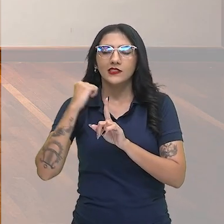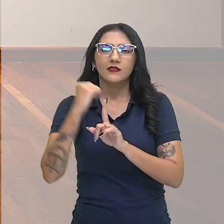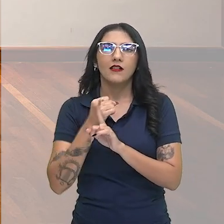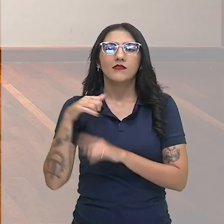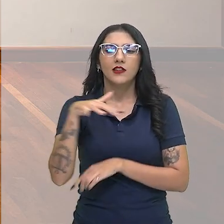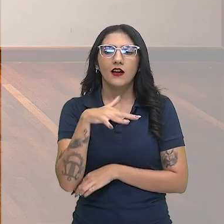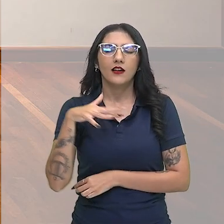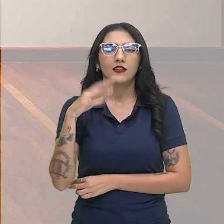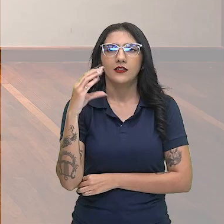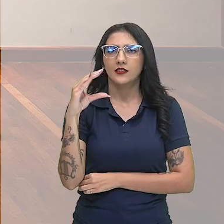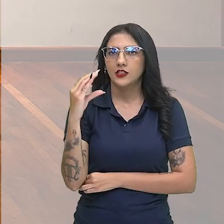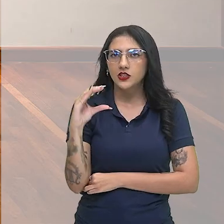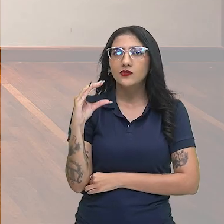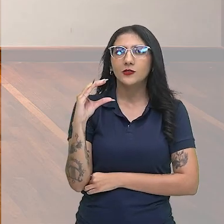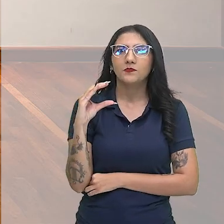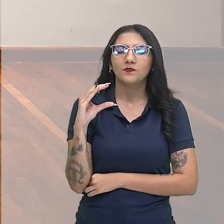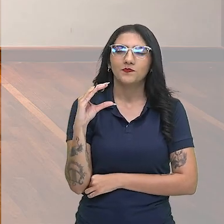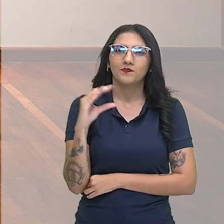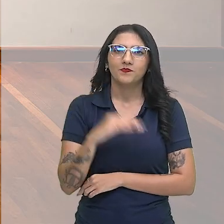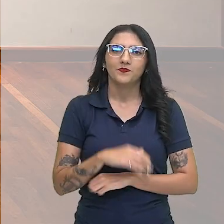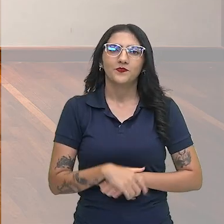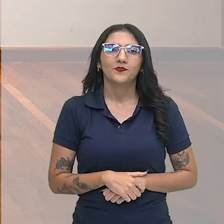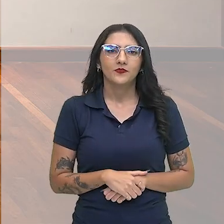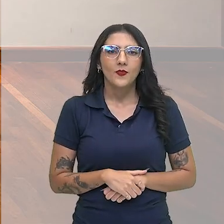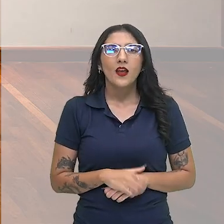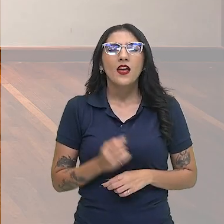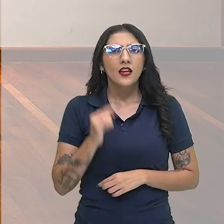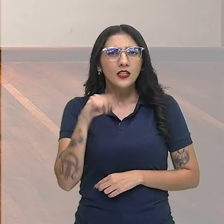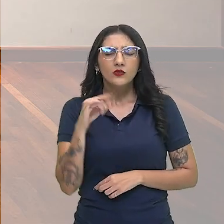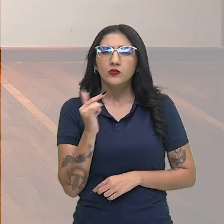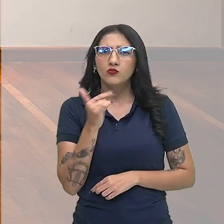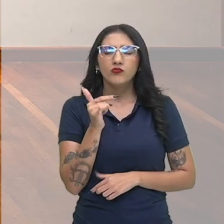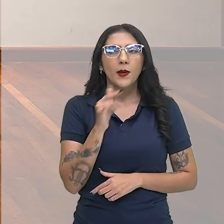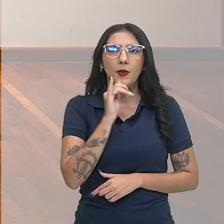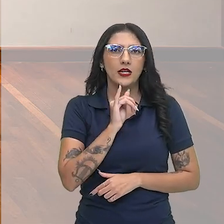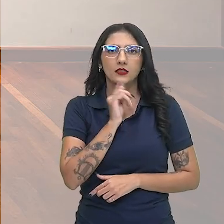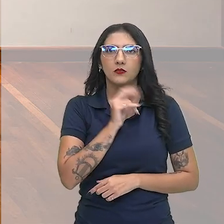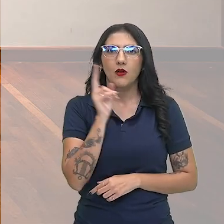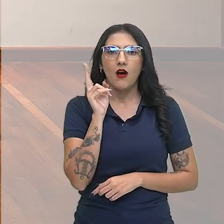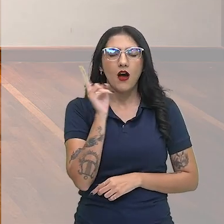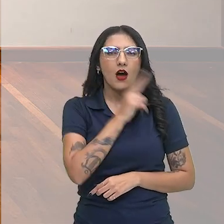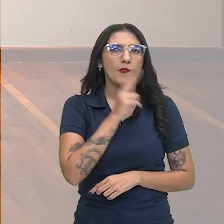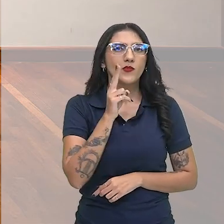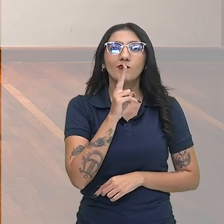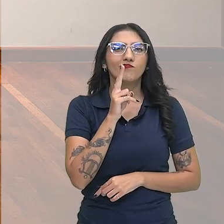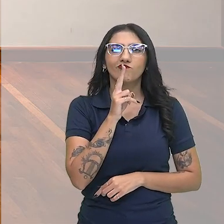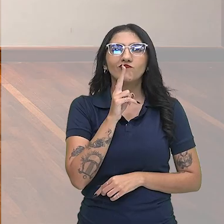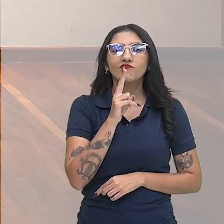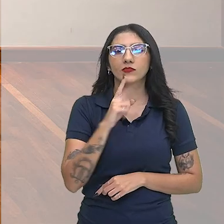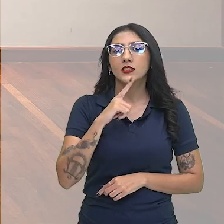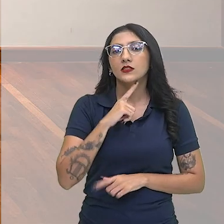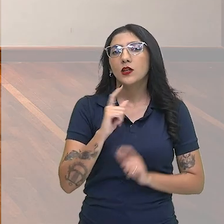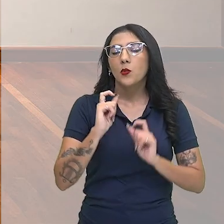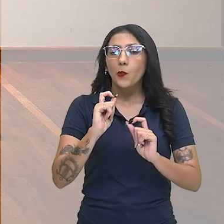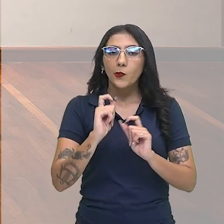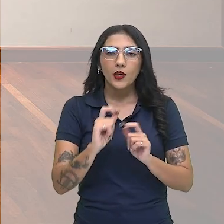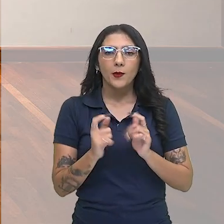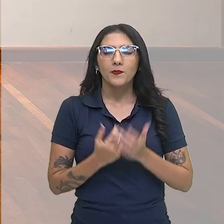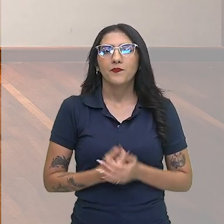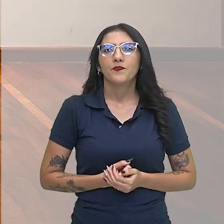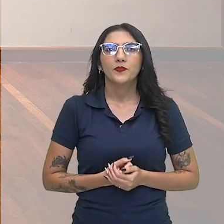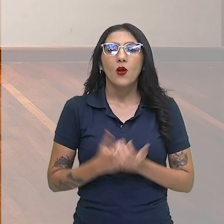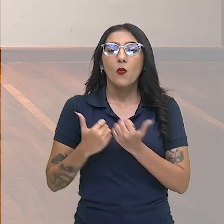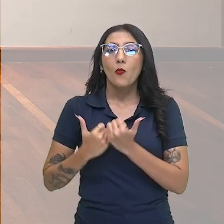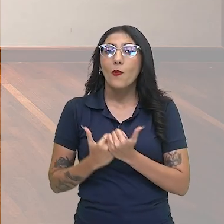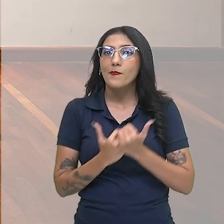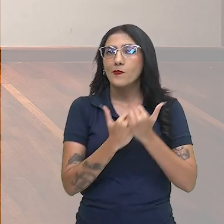né? Isto não acontece por um processo direto, mas obedece a uma lei que ele chama, segundo ele, uma lei dos